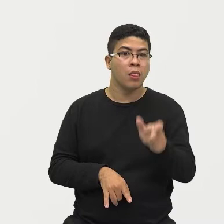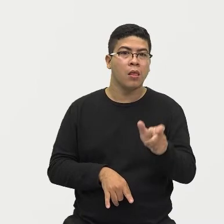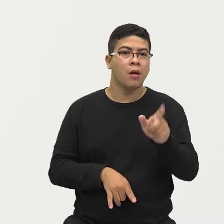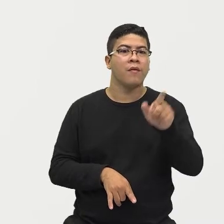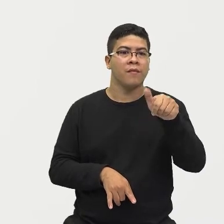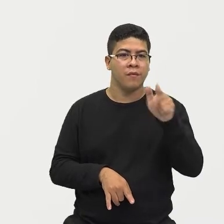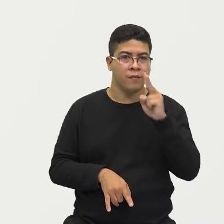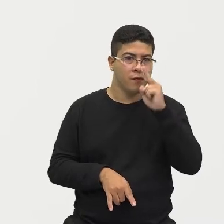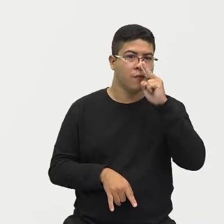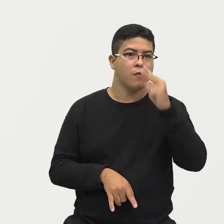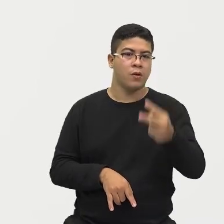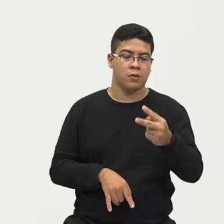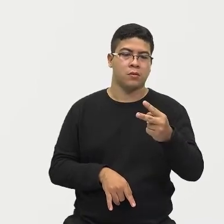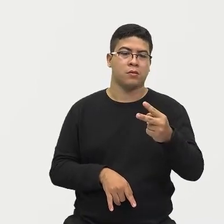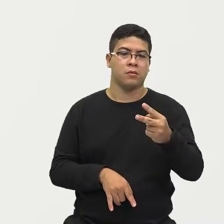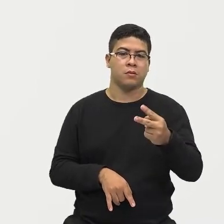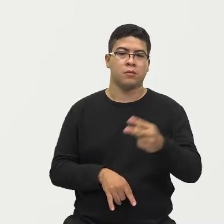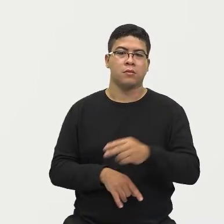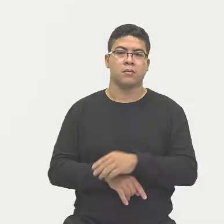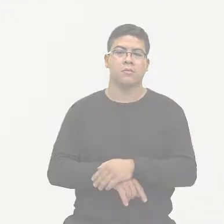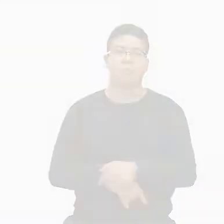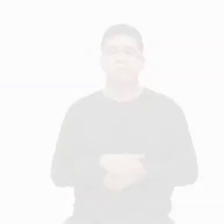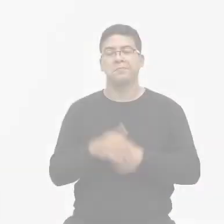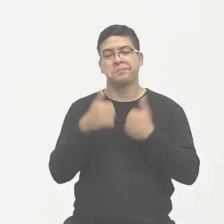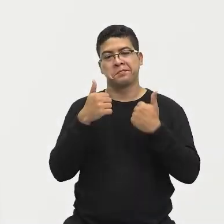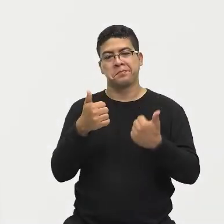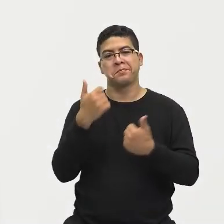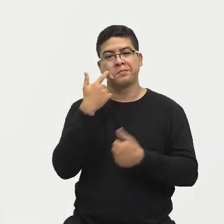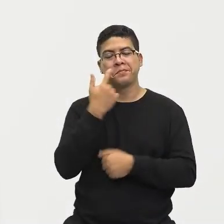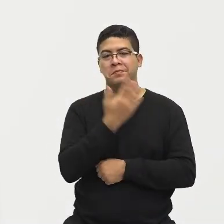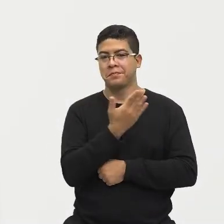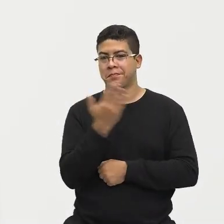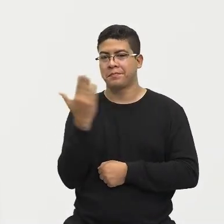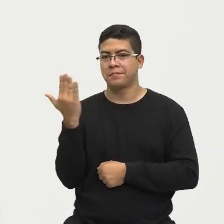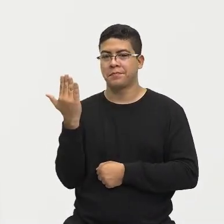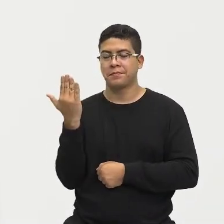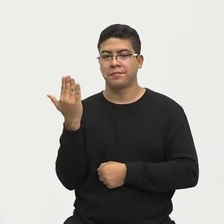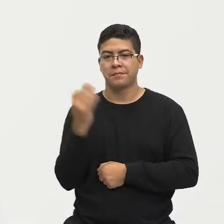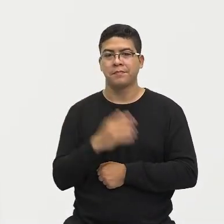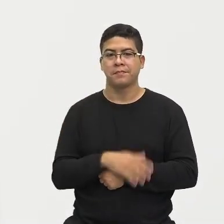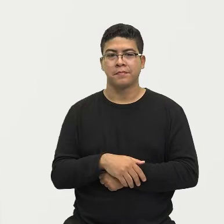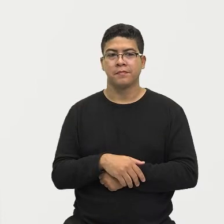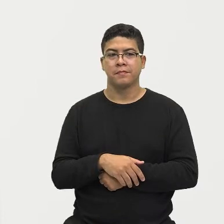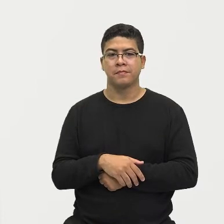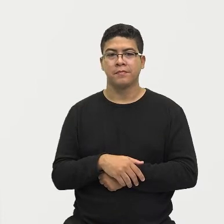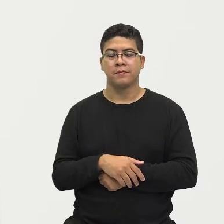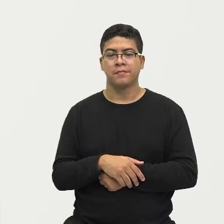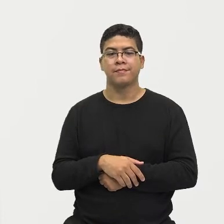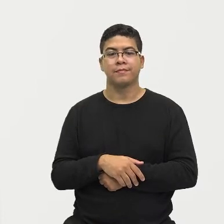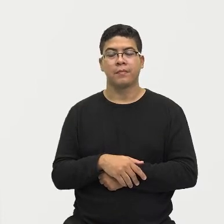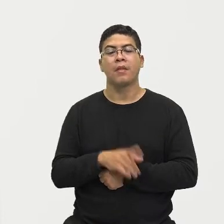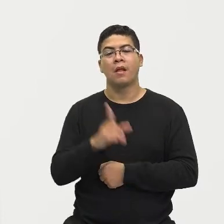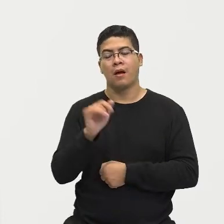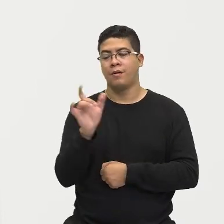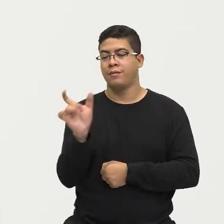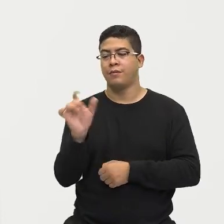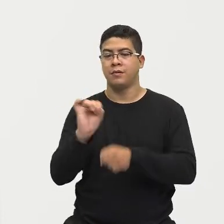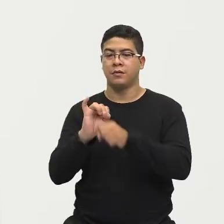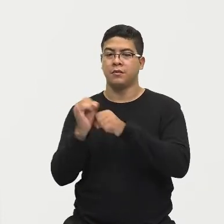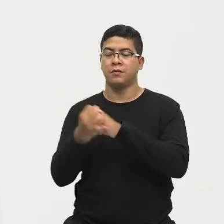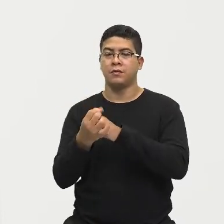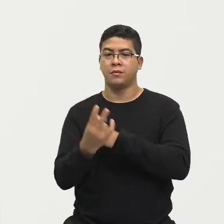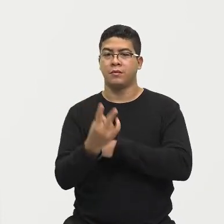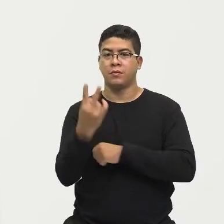aqui, professor vai retornar. Tá. Ó, adjetivo de dois gêneros, aí vamos para o sentido